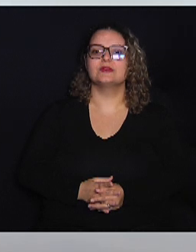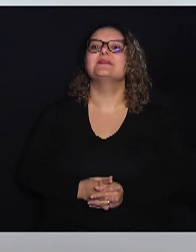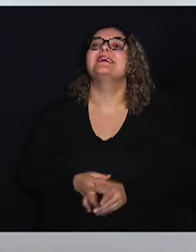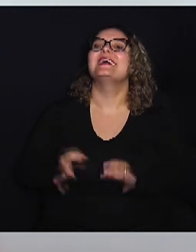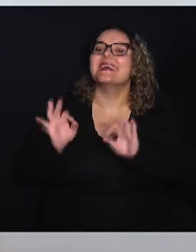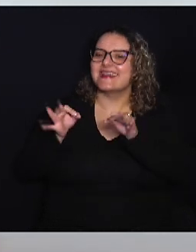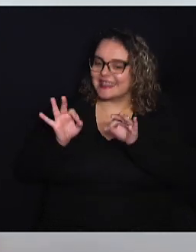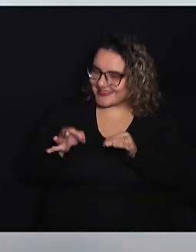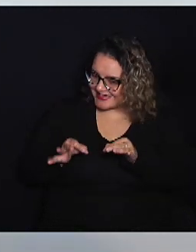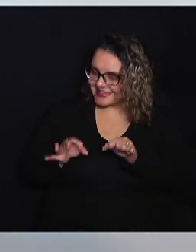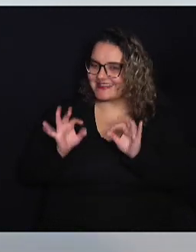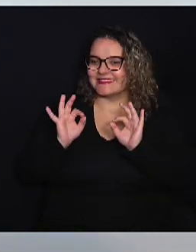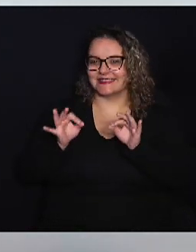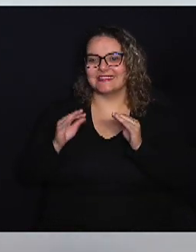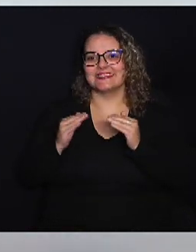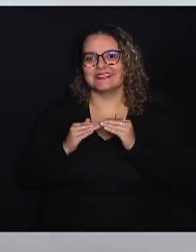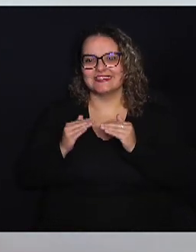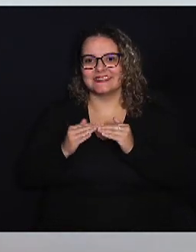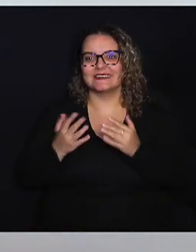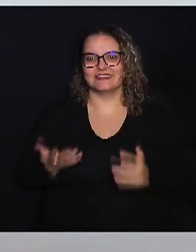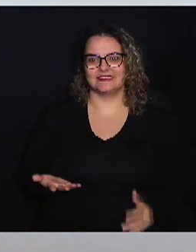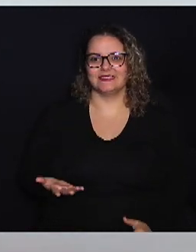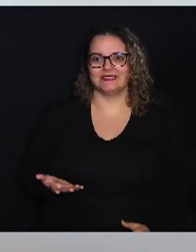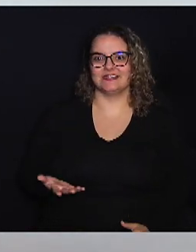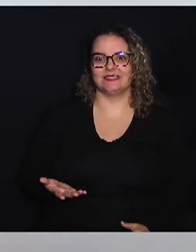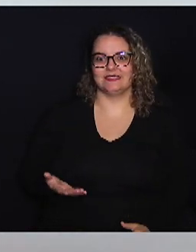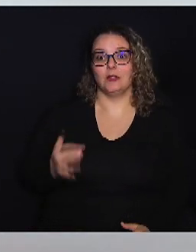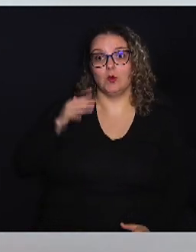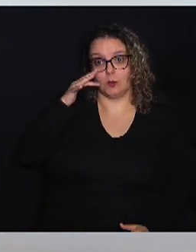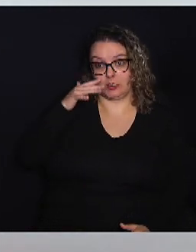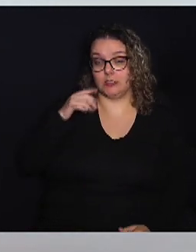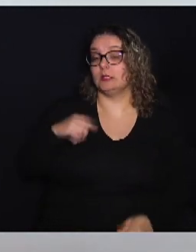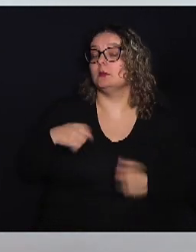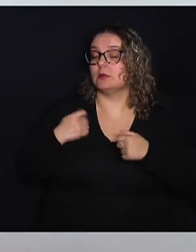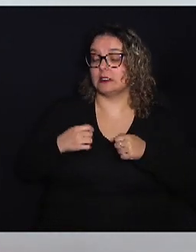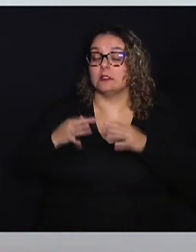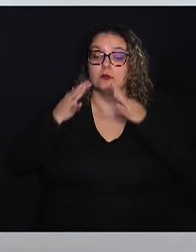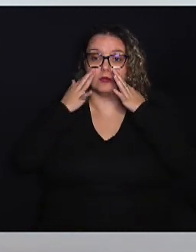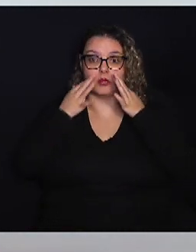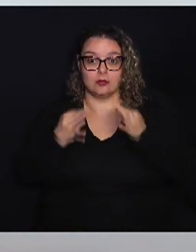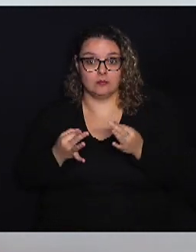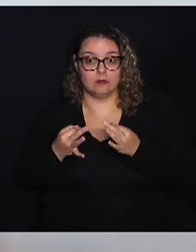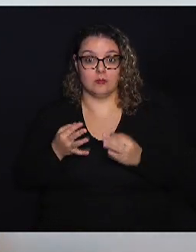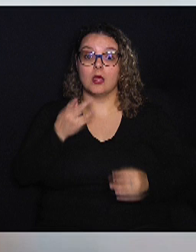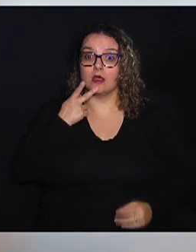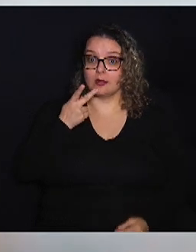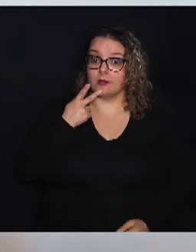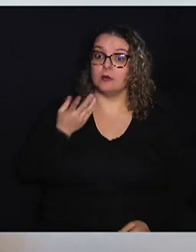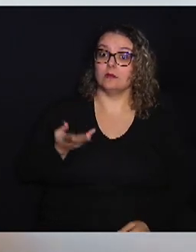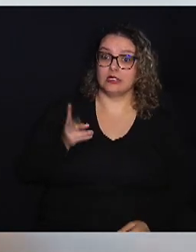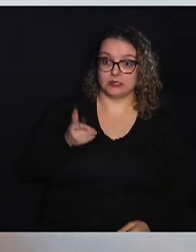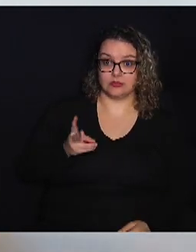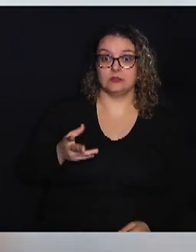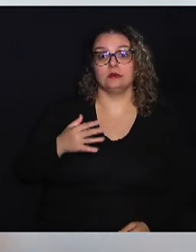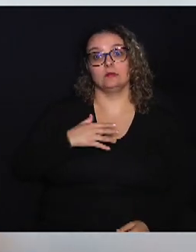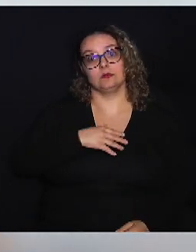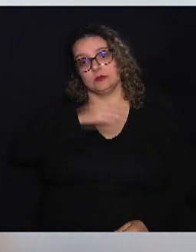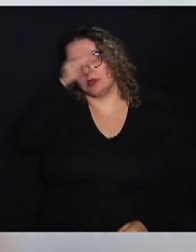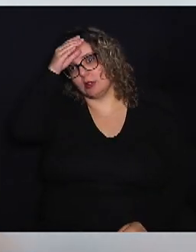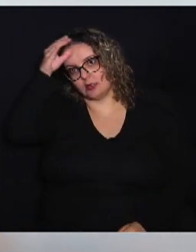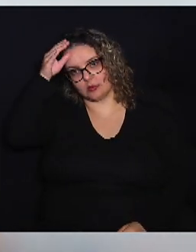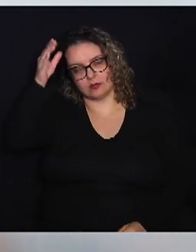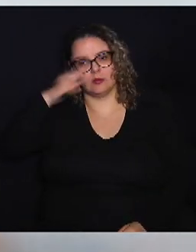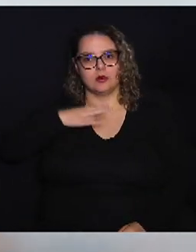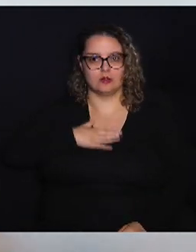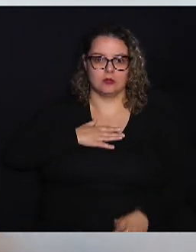Isso, exatamente. Agora, Ana, a gente tem que ter um pouquinho de atenção, eu até falo muito isso, né, para os meus pacientes, para quem me